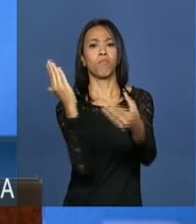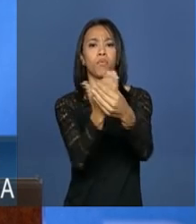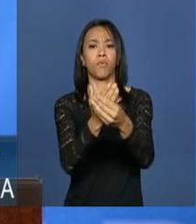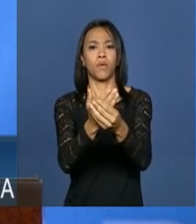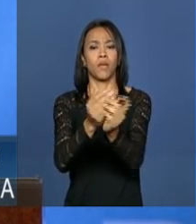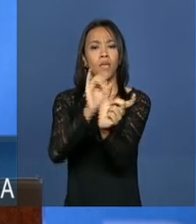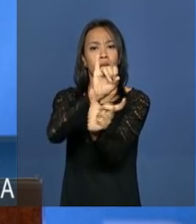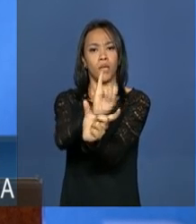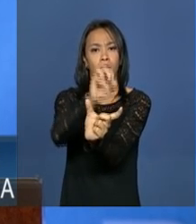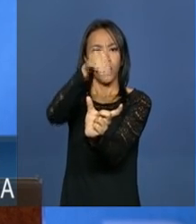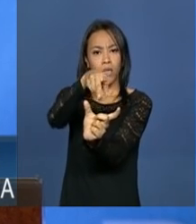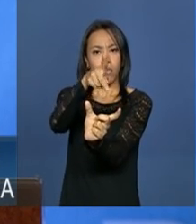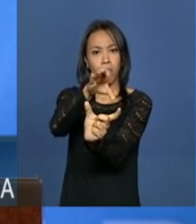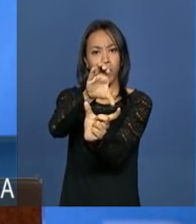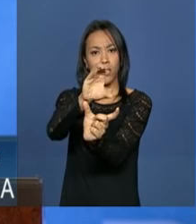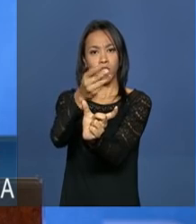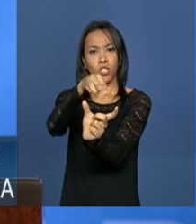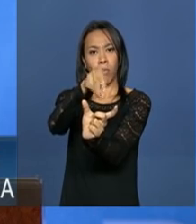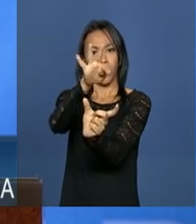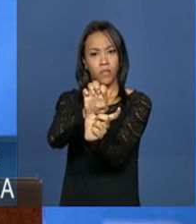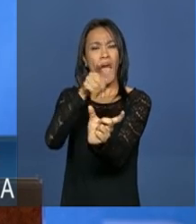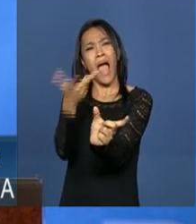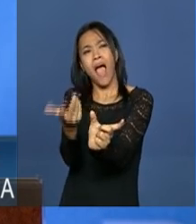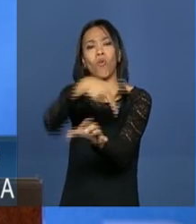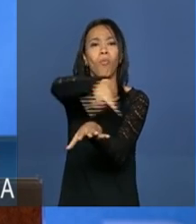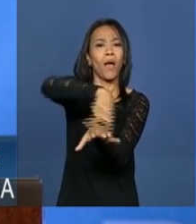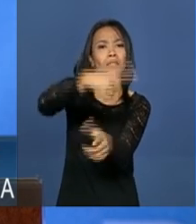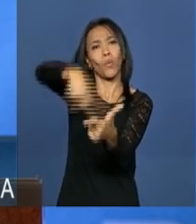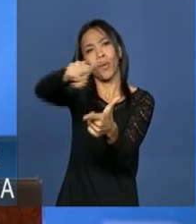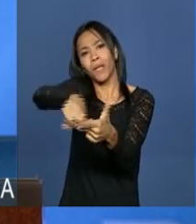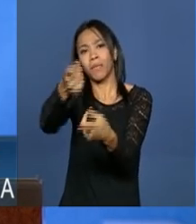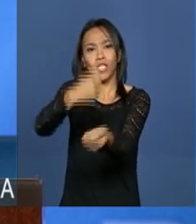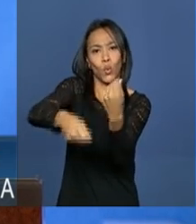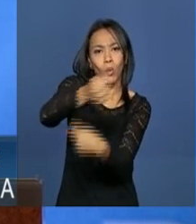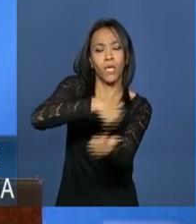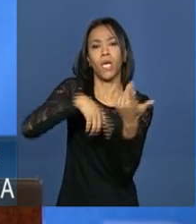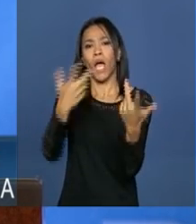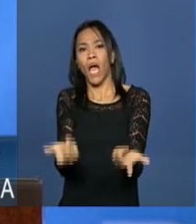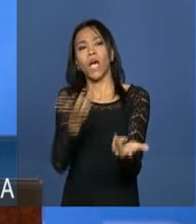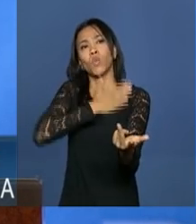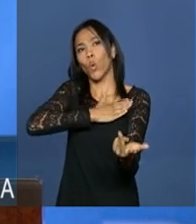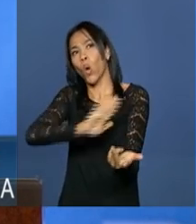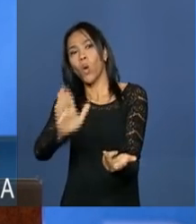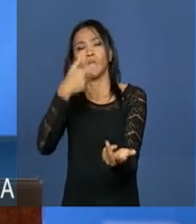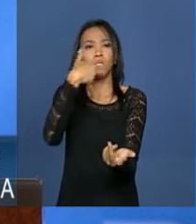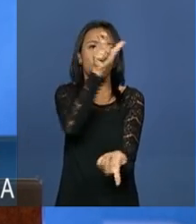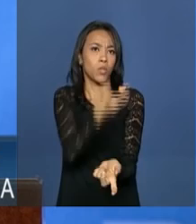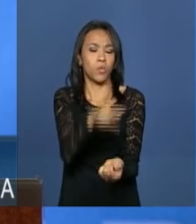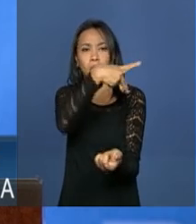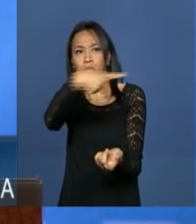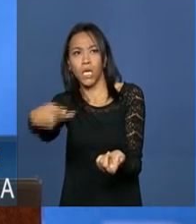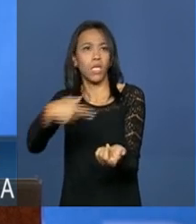passa por dificuldades na economia ou porque parte dos cidadãos não gostam dele por qualquer